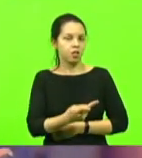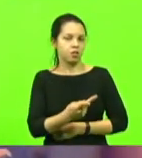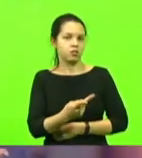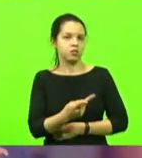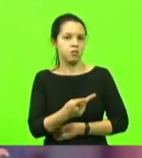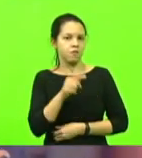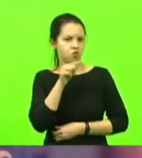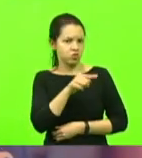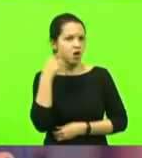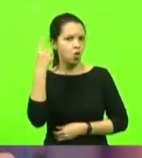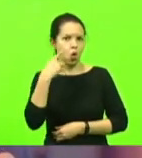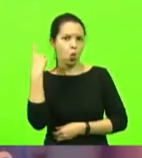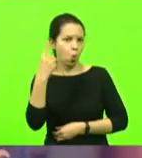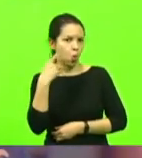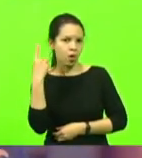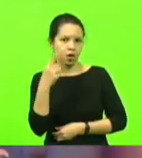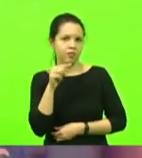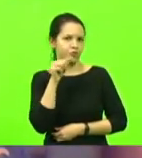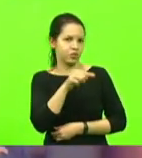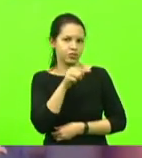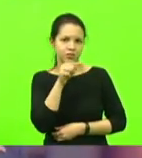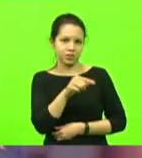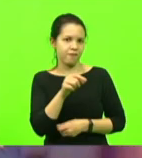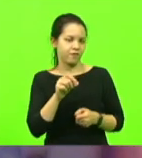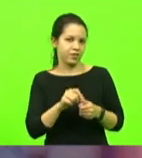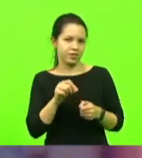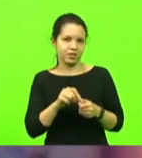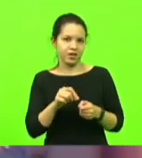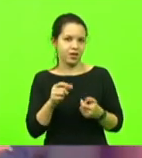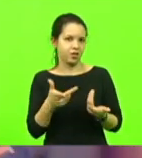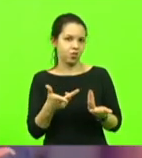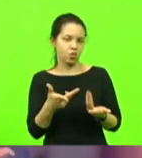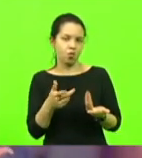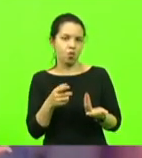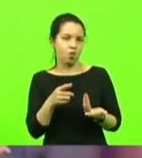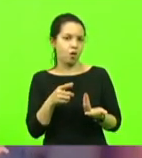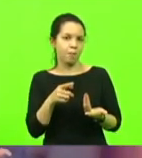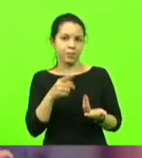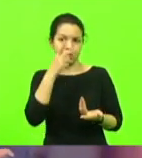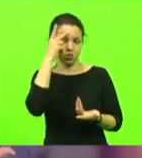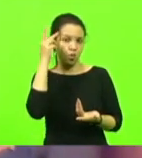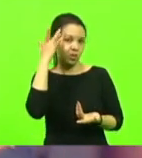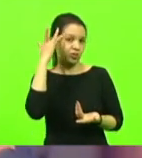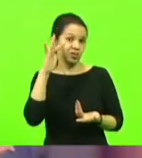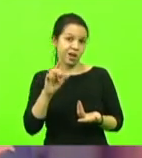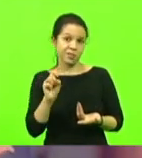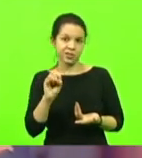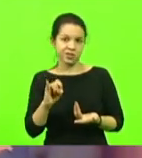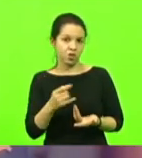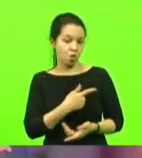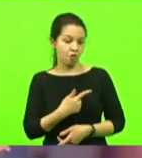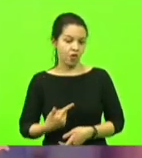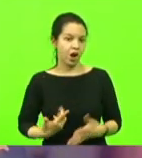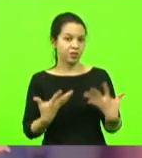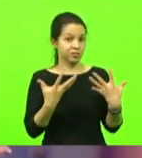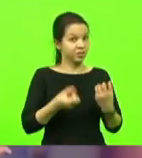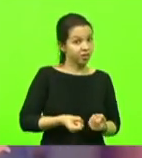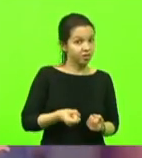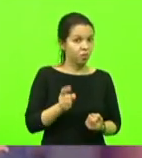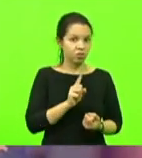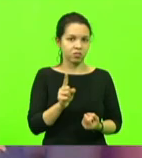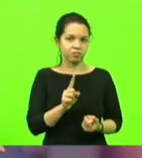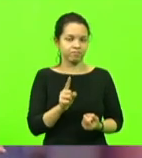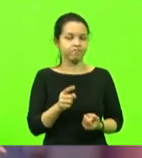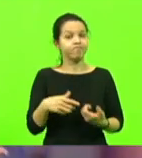é louca, você está fazendo uma coisa que ninguém sabe se o governo vai acatar. Então, eu quero